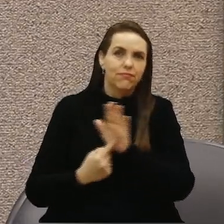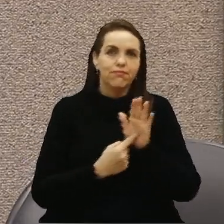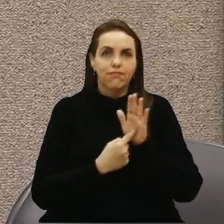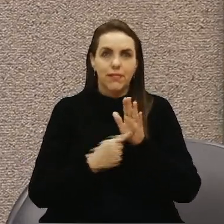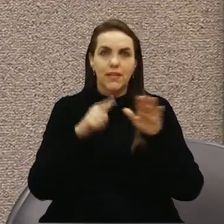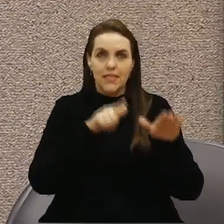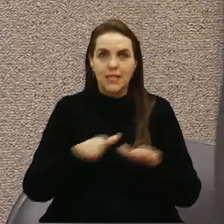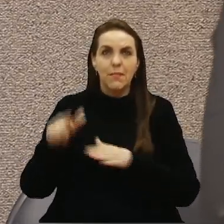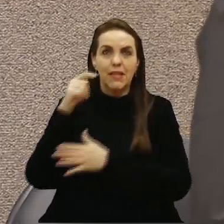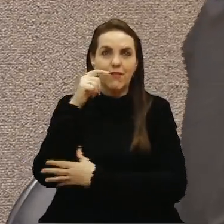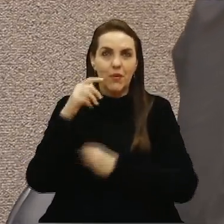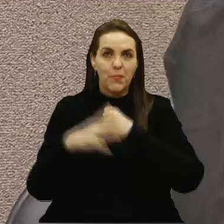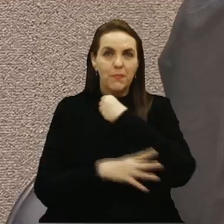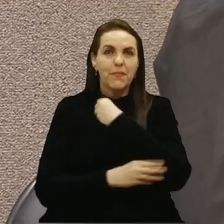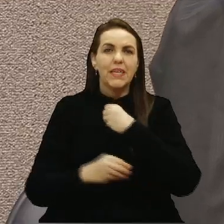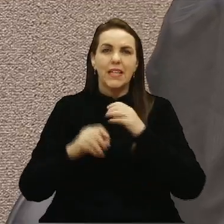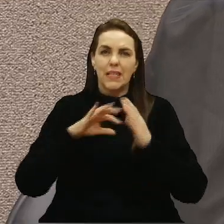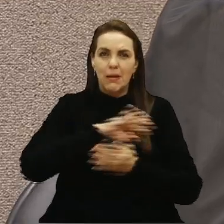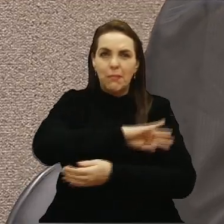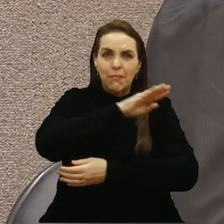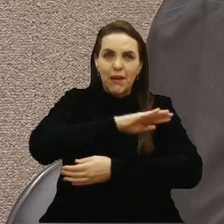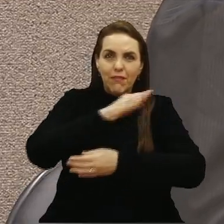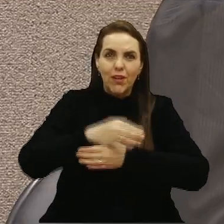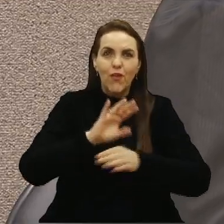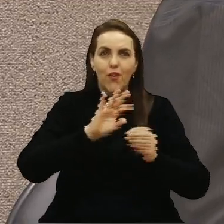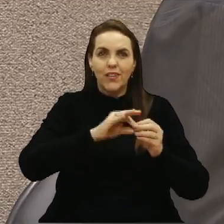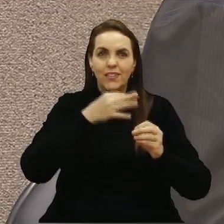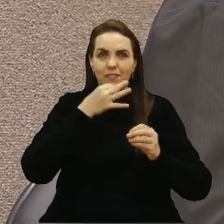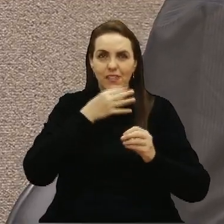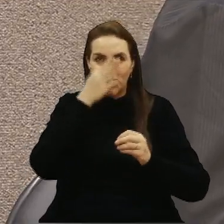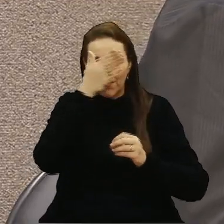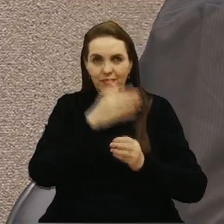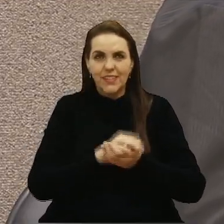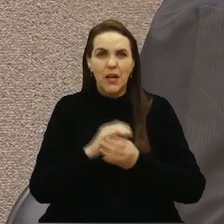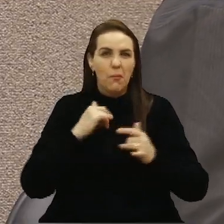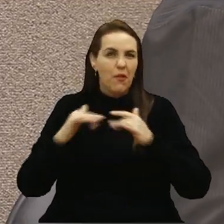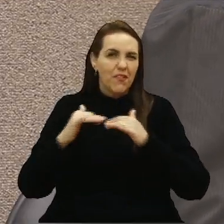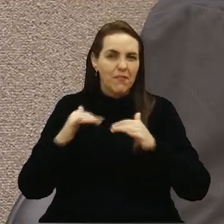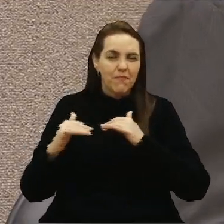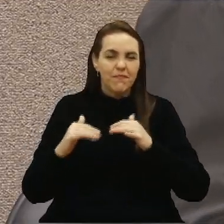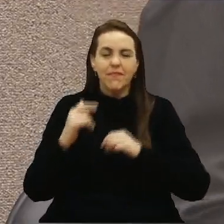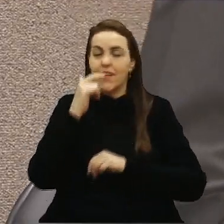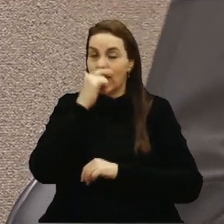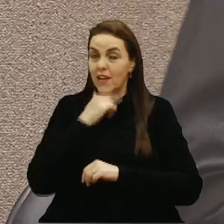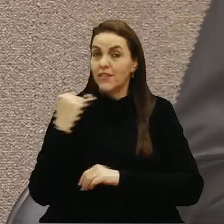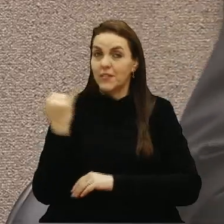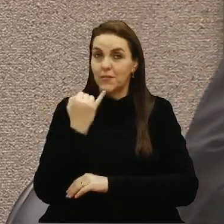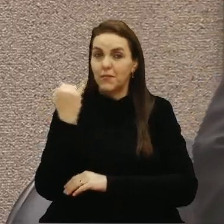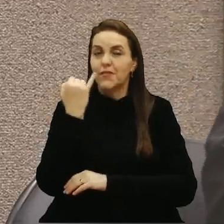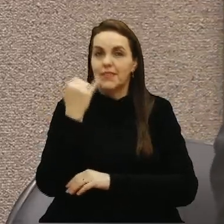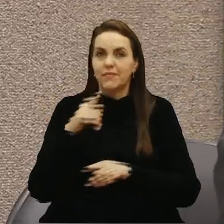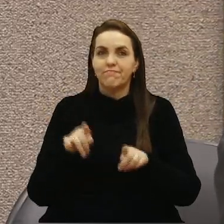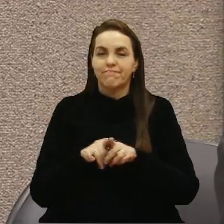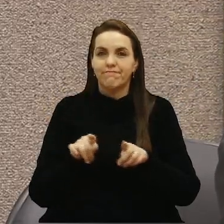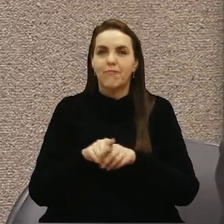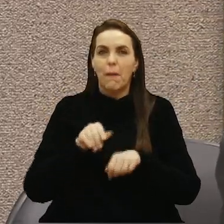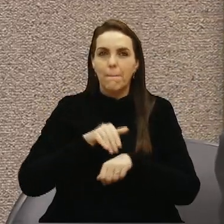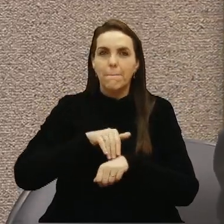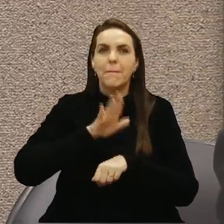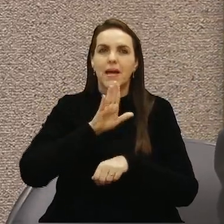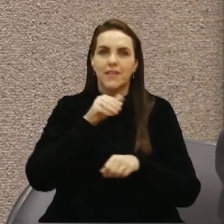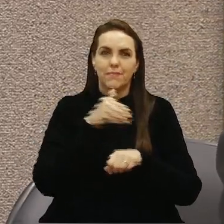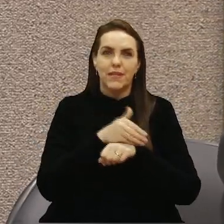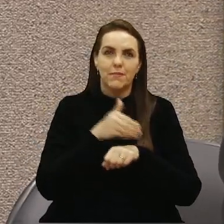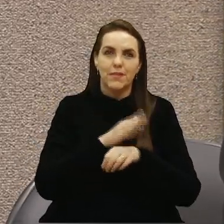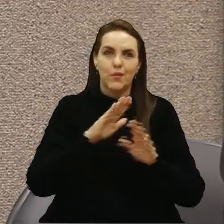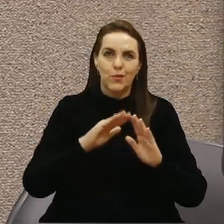aquele movimento, e acho muito importante também que tenhamos mais nas escolas